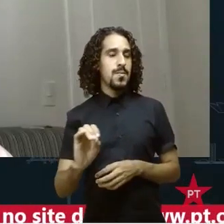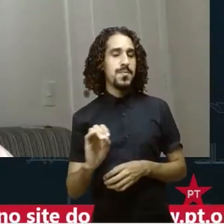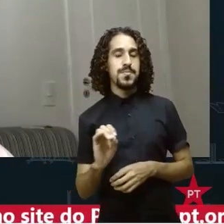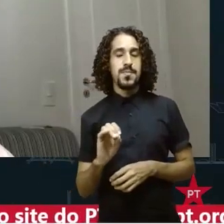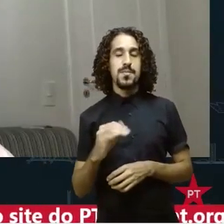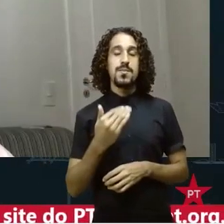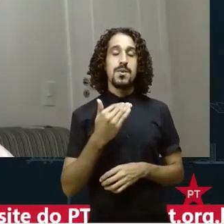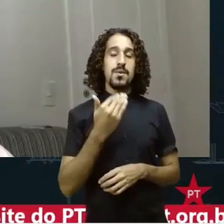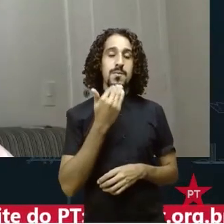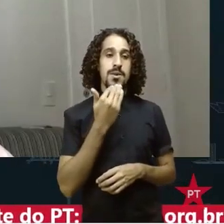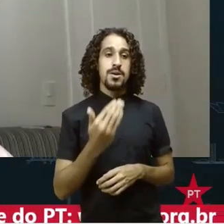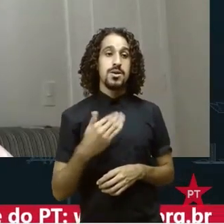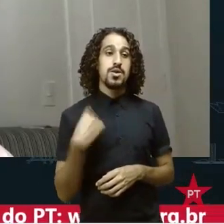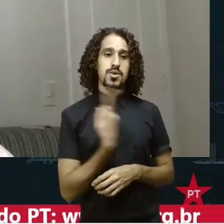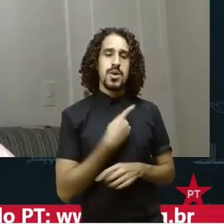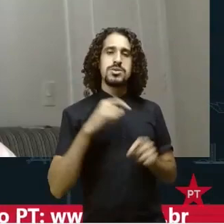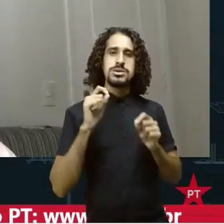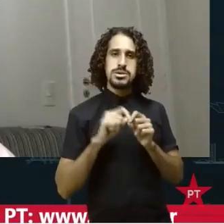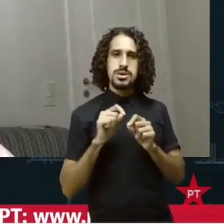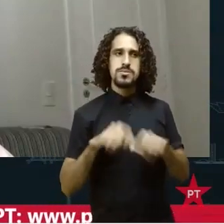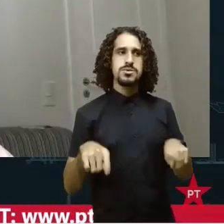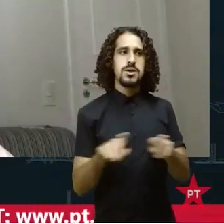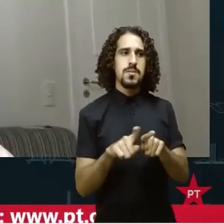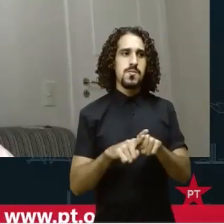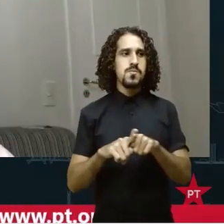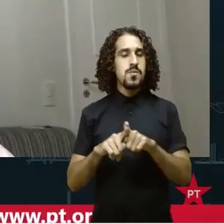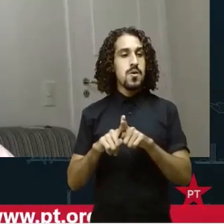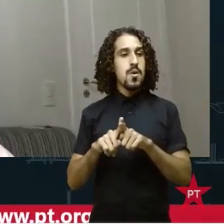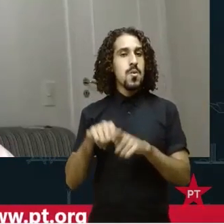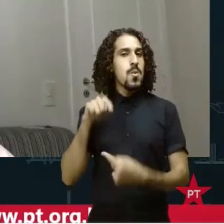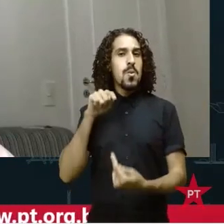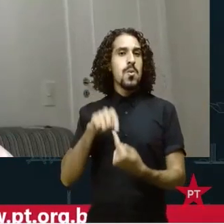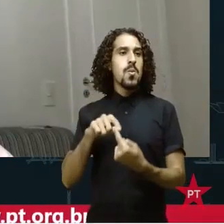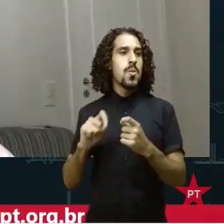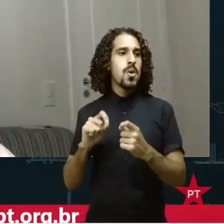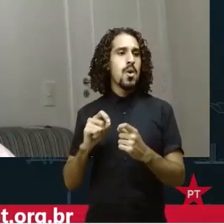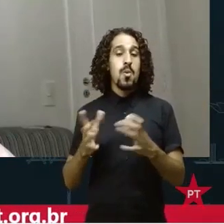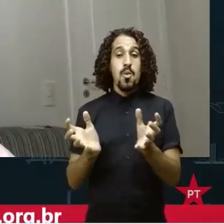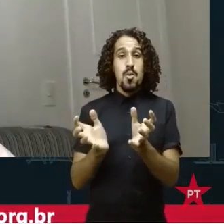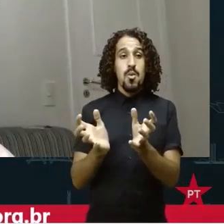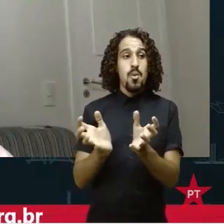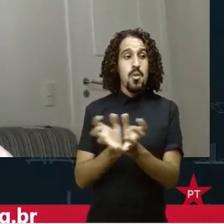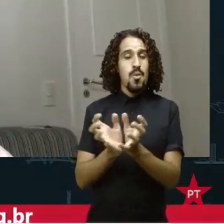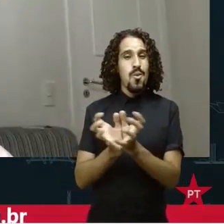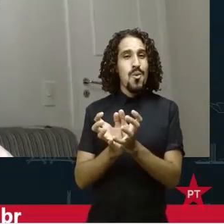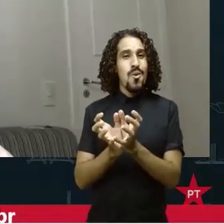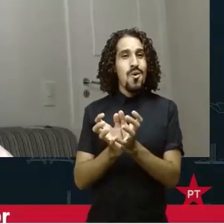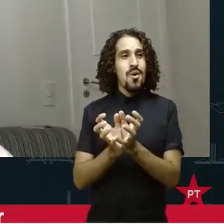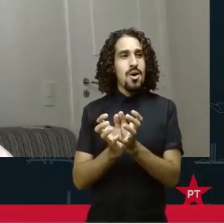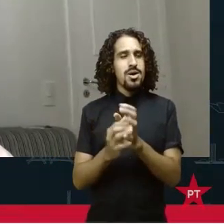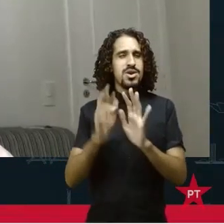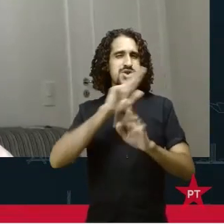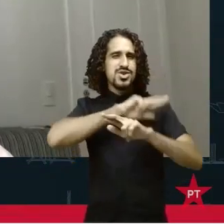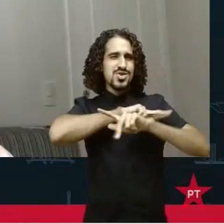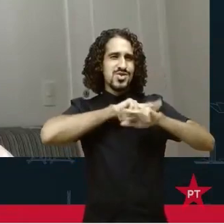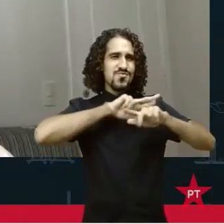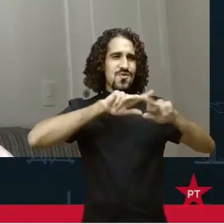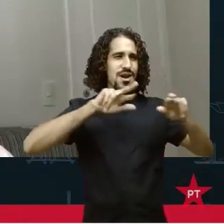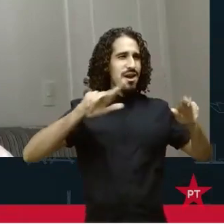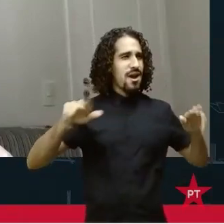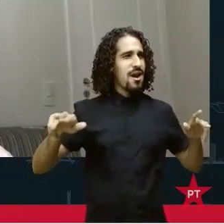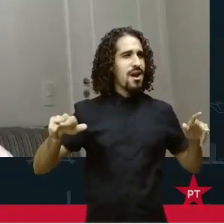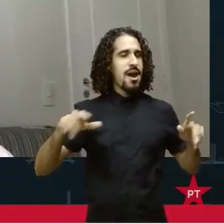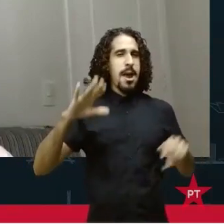os requerimentos que nós fizemos para a oitiva de uma série